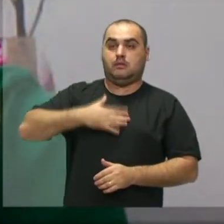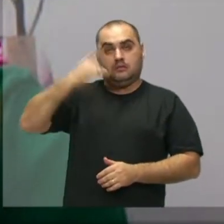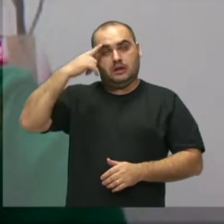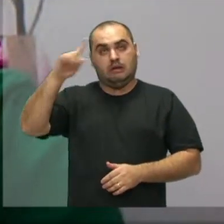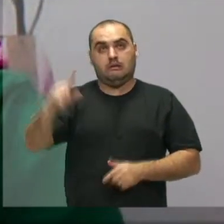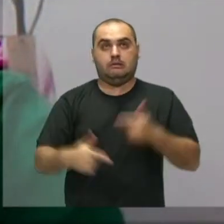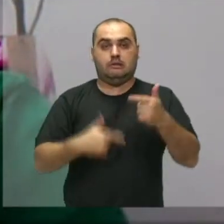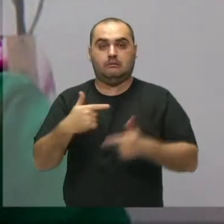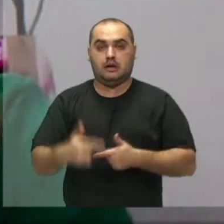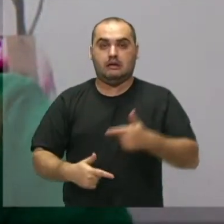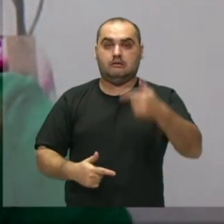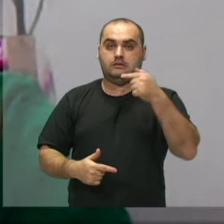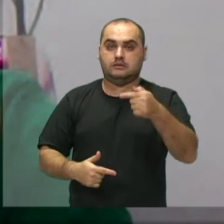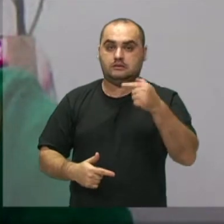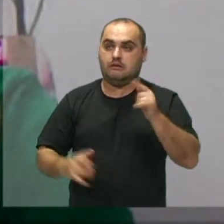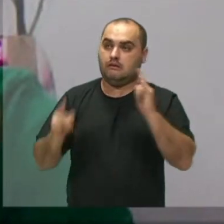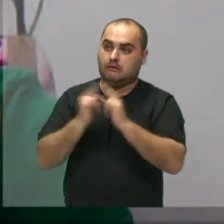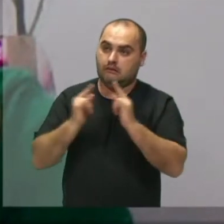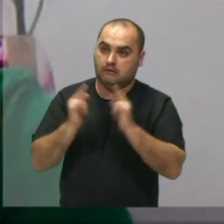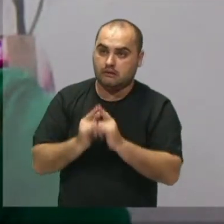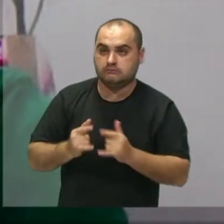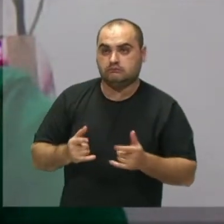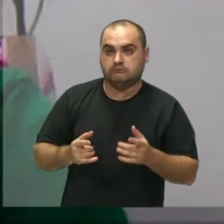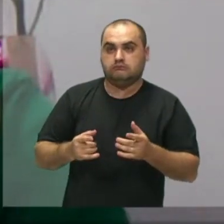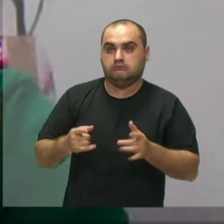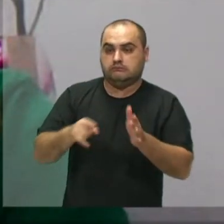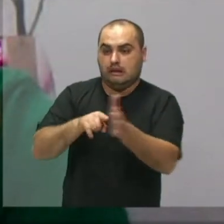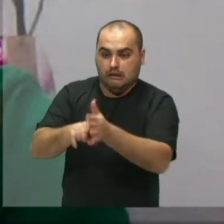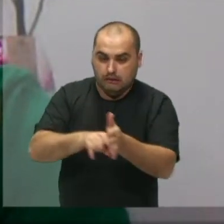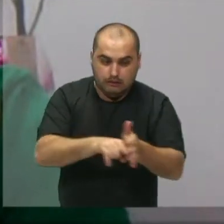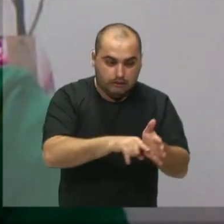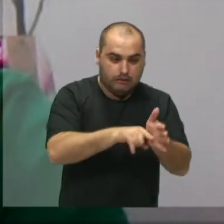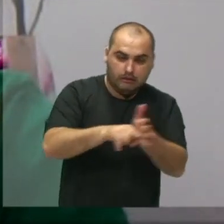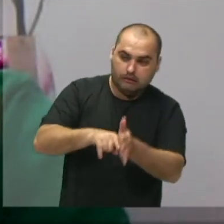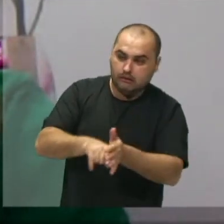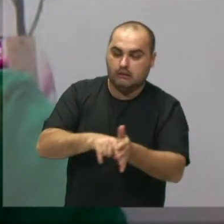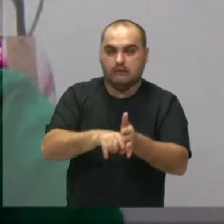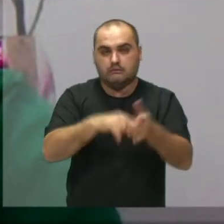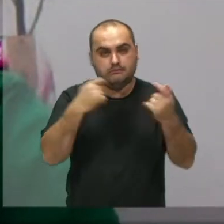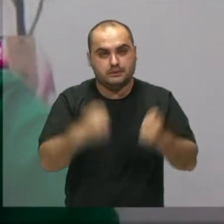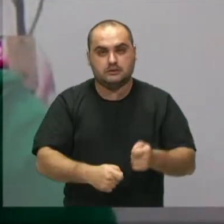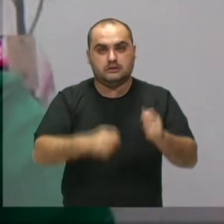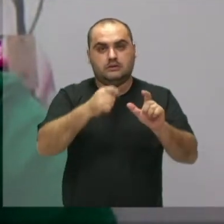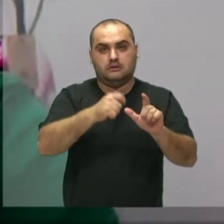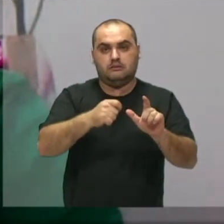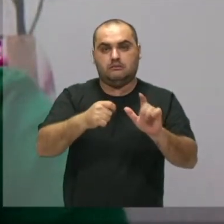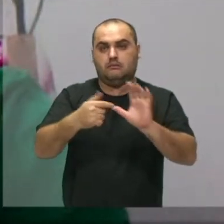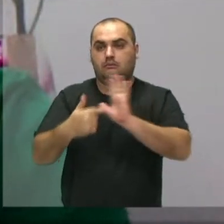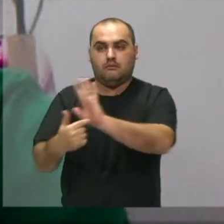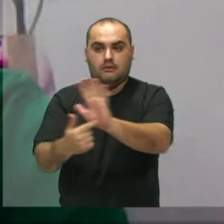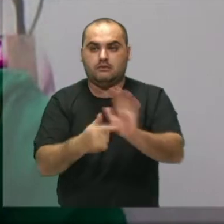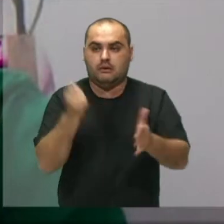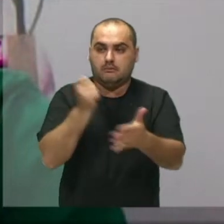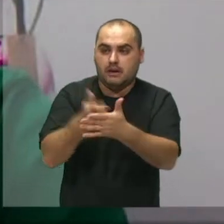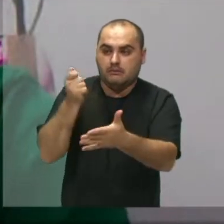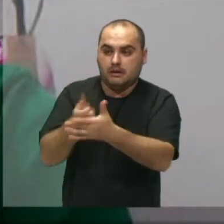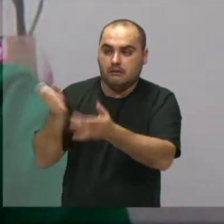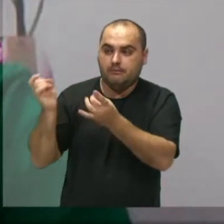grande, ter 7 instituições, ter prestação de conta, é complicado, é difícil. Mas não é